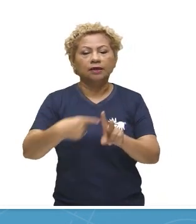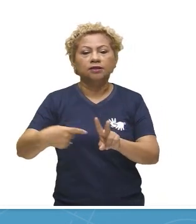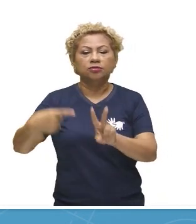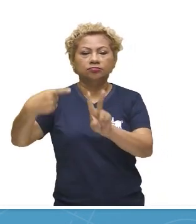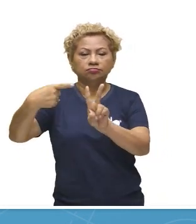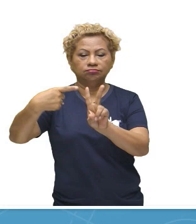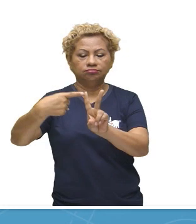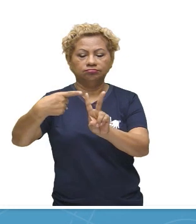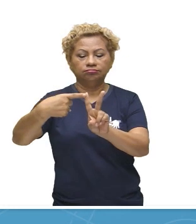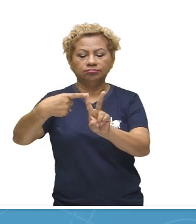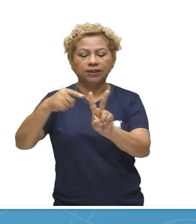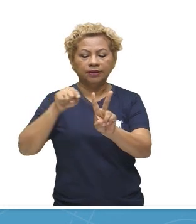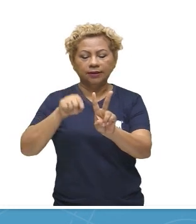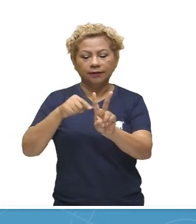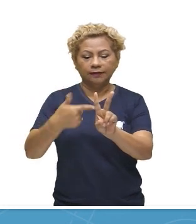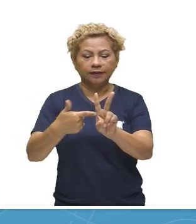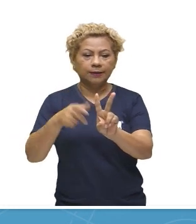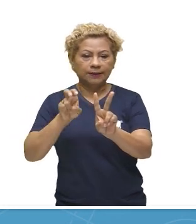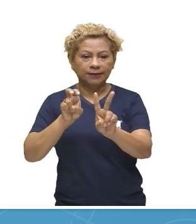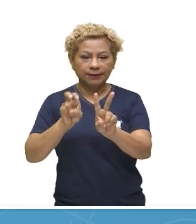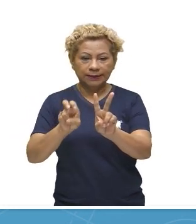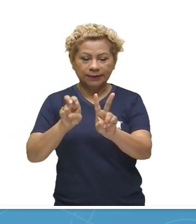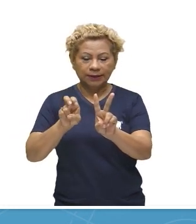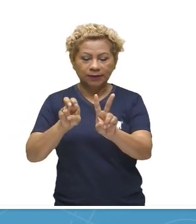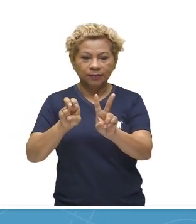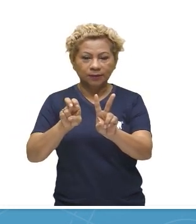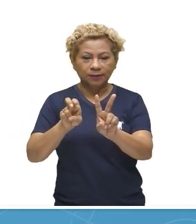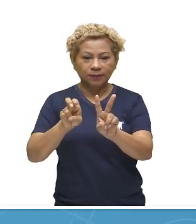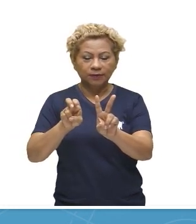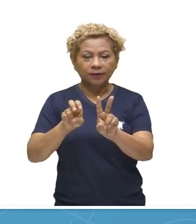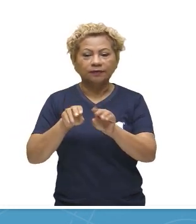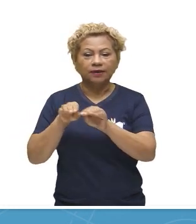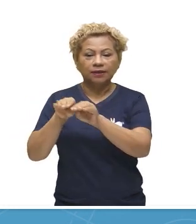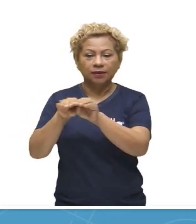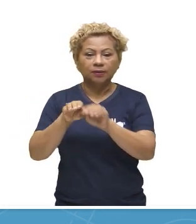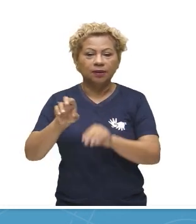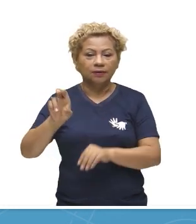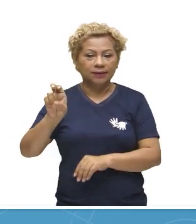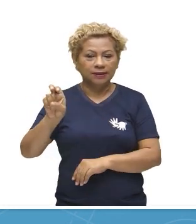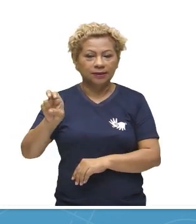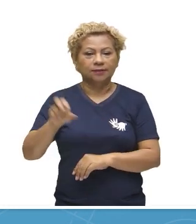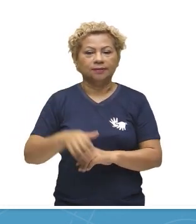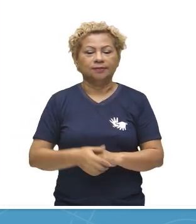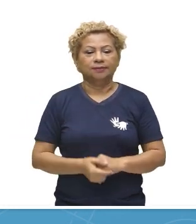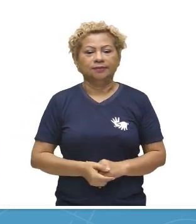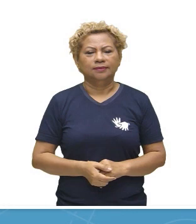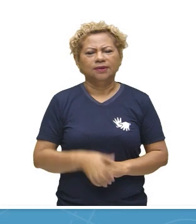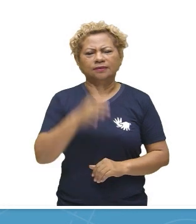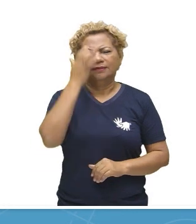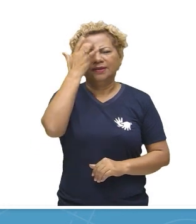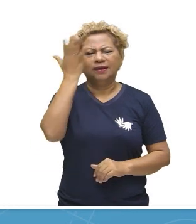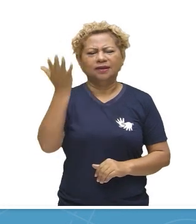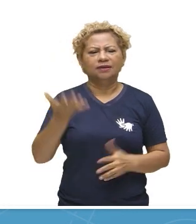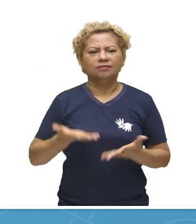aqui, de radiciação. Veja que a gente tem aí raiz quadrada